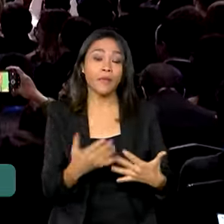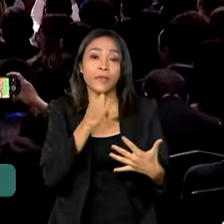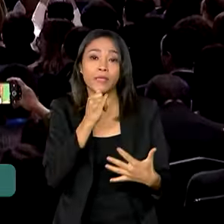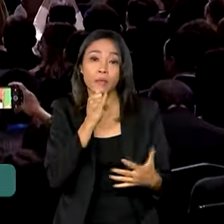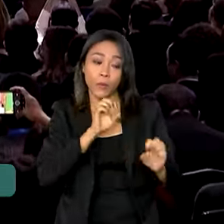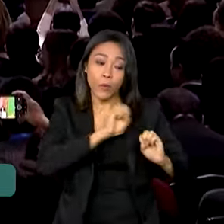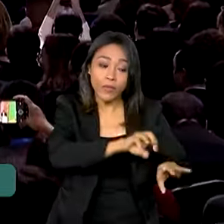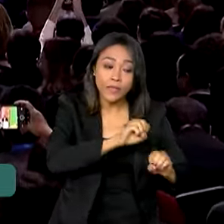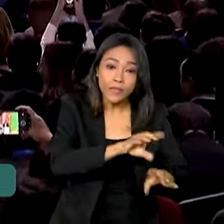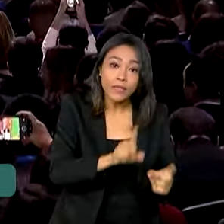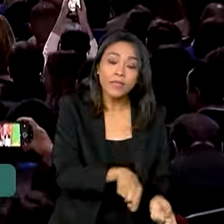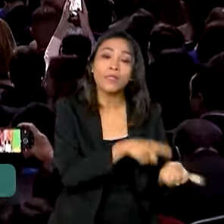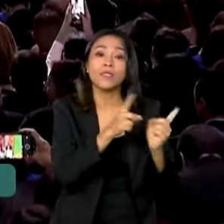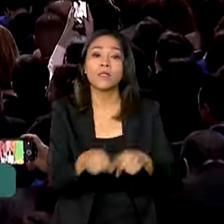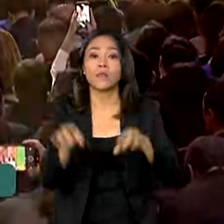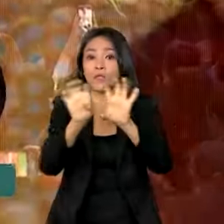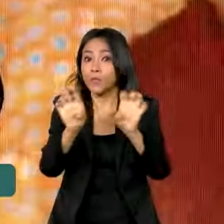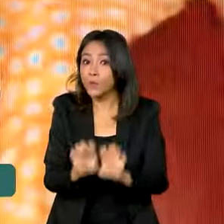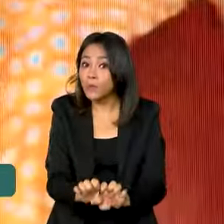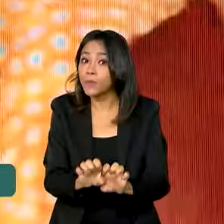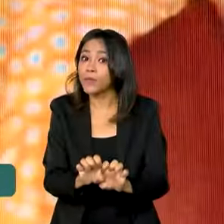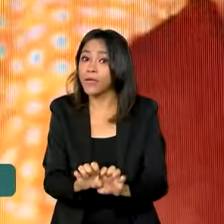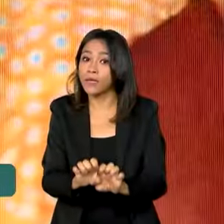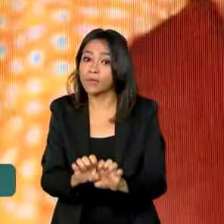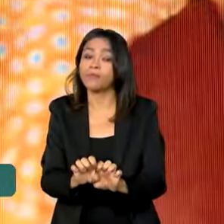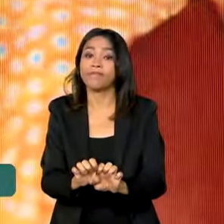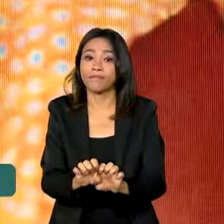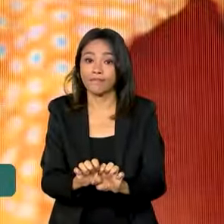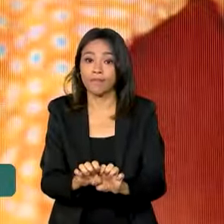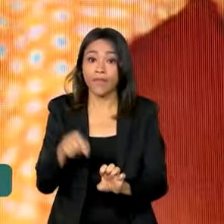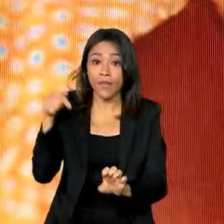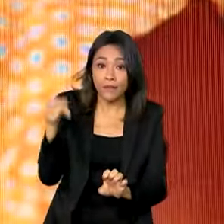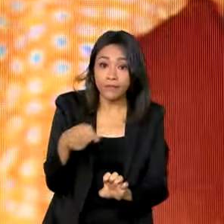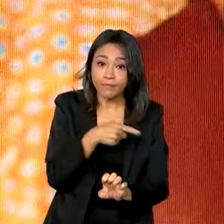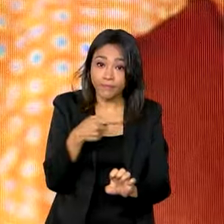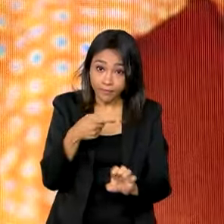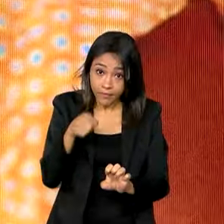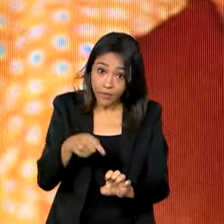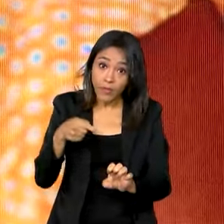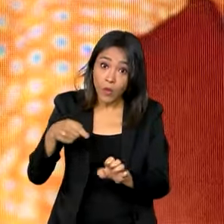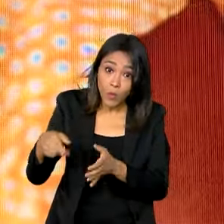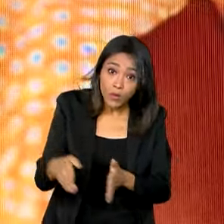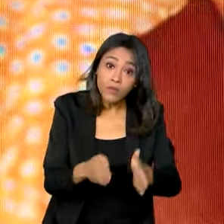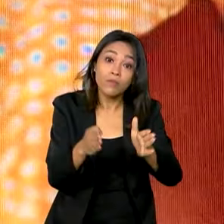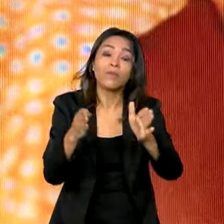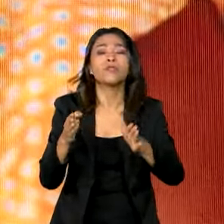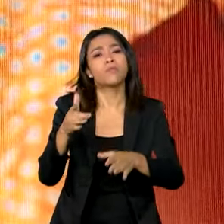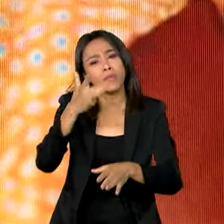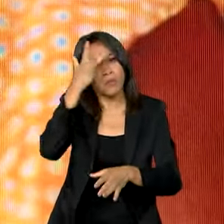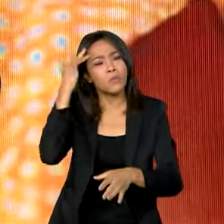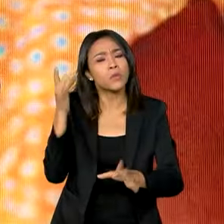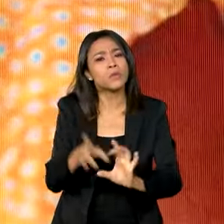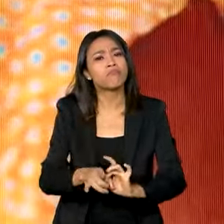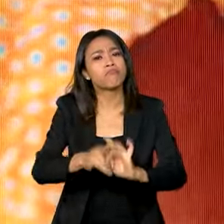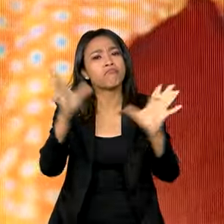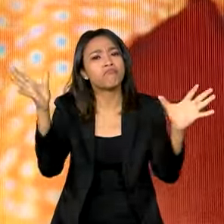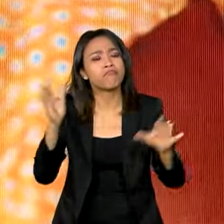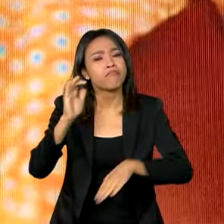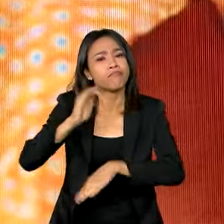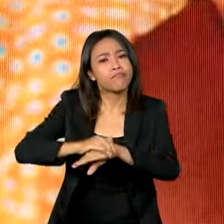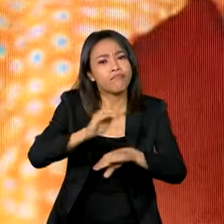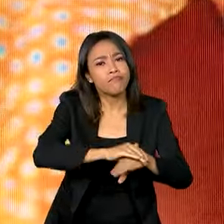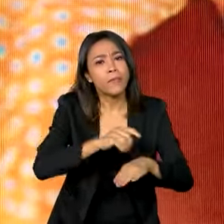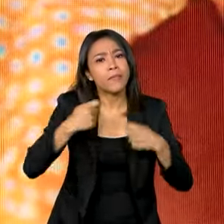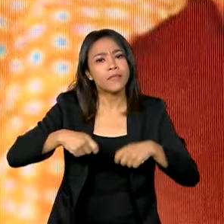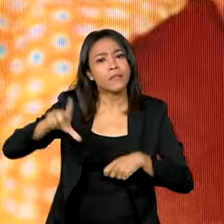educação, como a infraestrutura, ela é o caminho de emancipação das pessoas. As pessoas precisam de